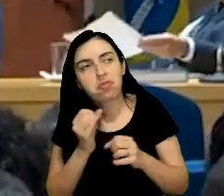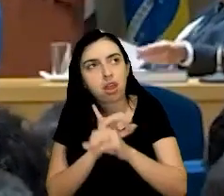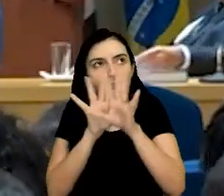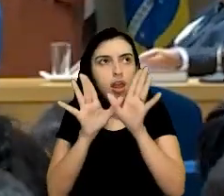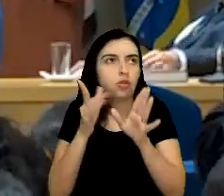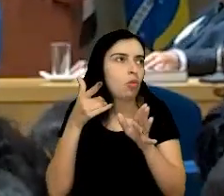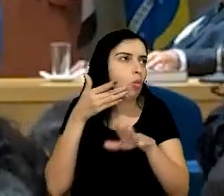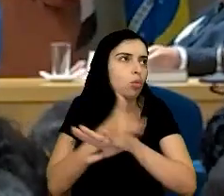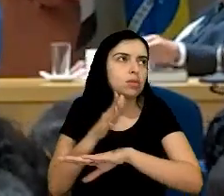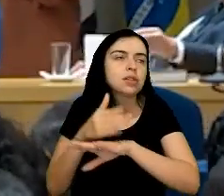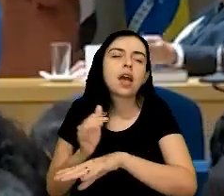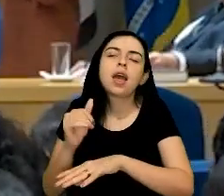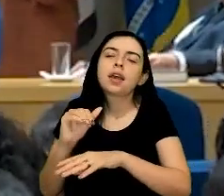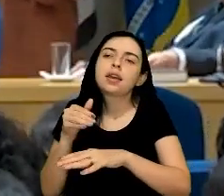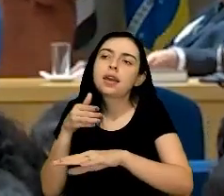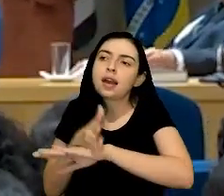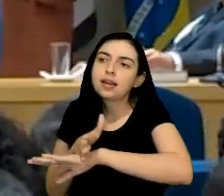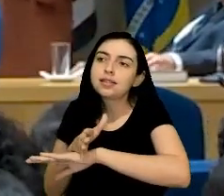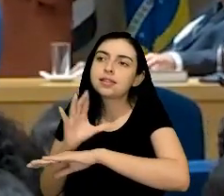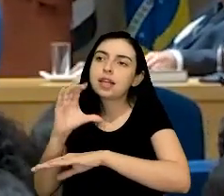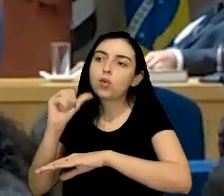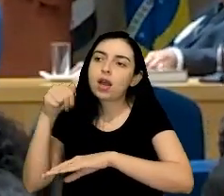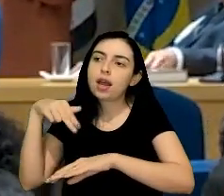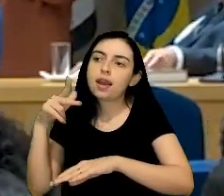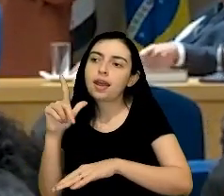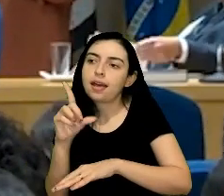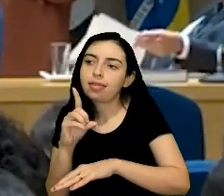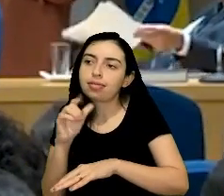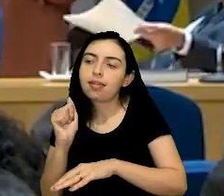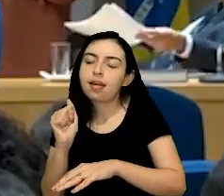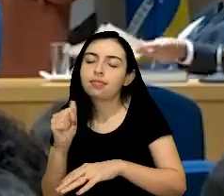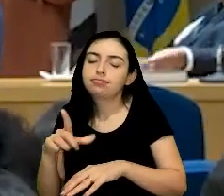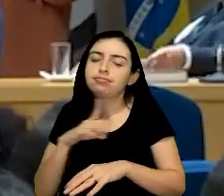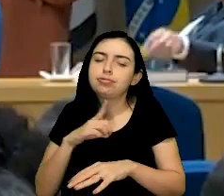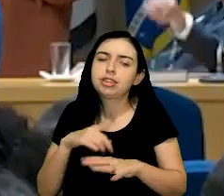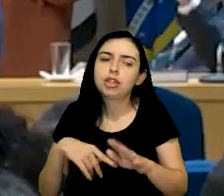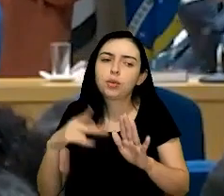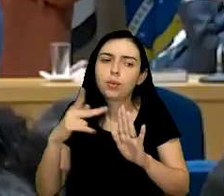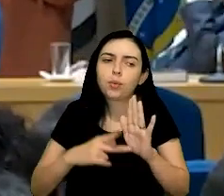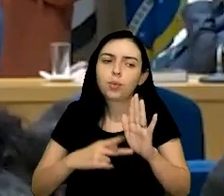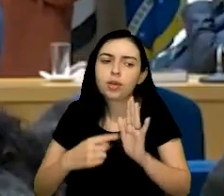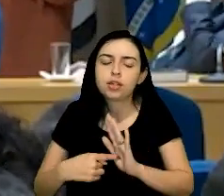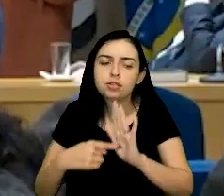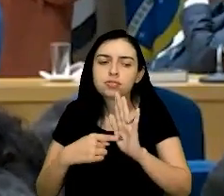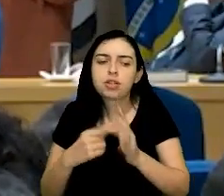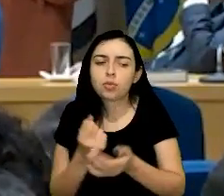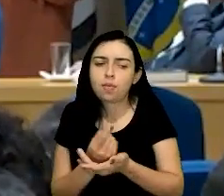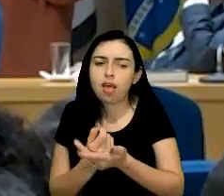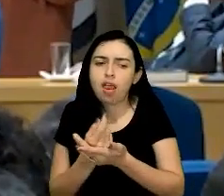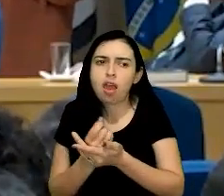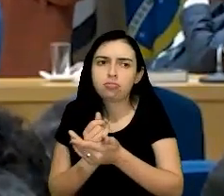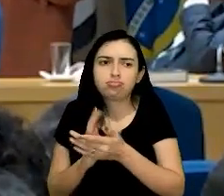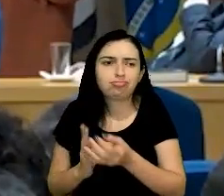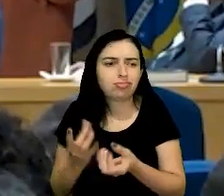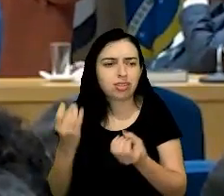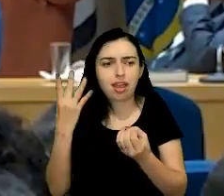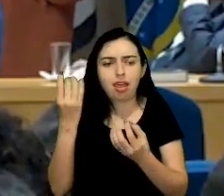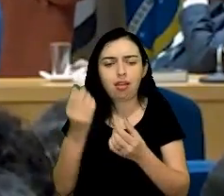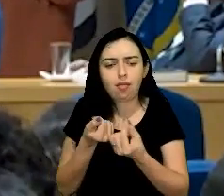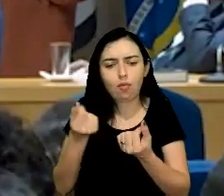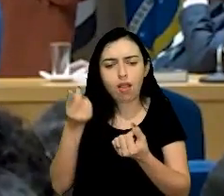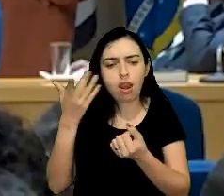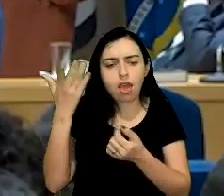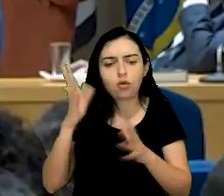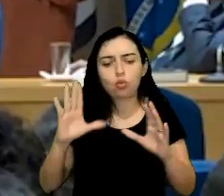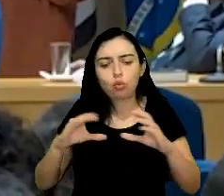Suécia. Eles têm um patrimônio, porque a passagem é super cara, então vocês vão ver que os grupos sociais dos sírios, ele é